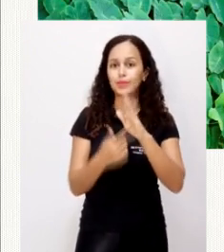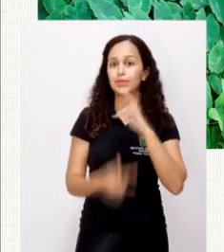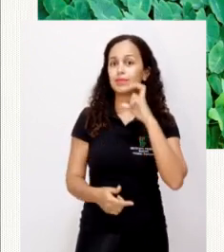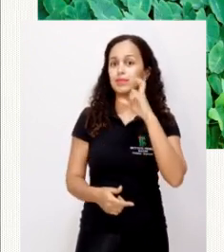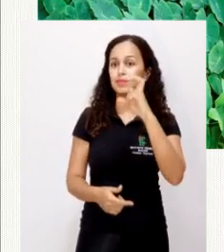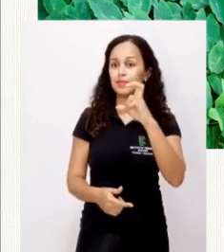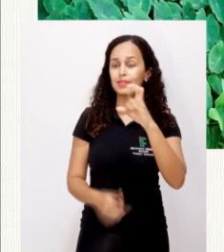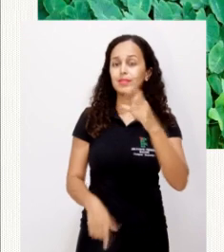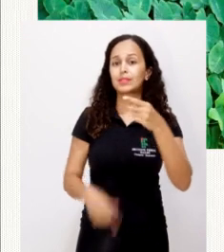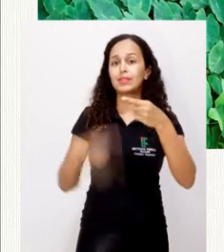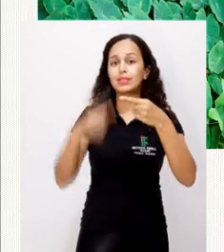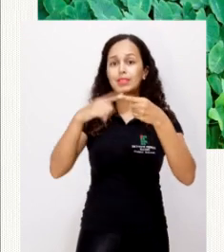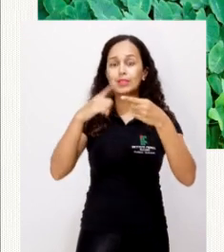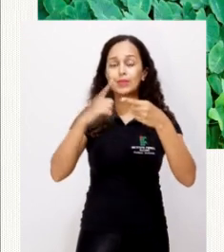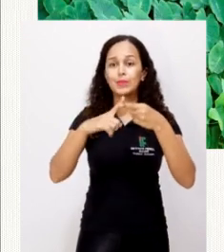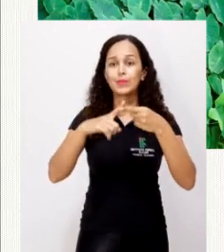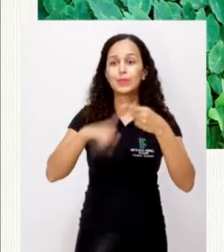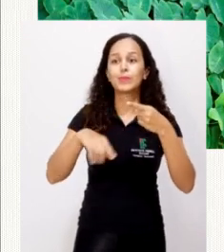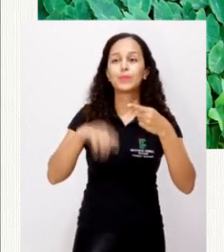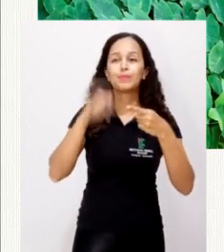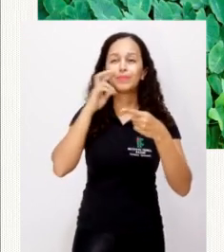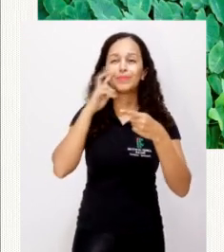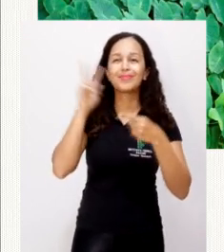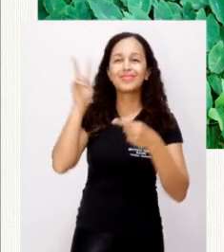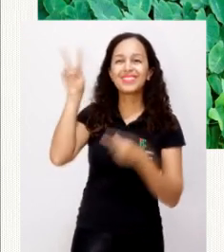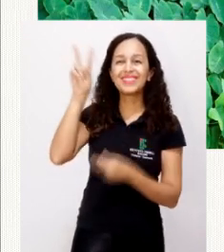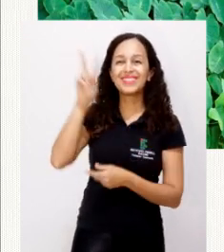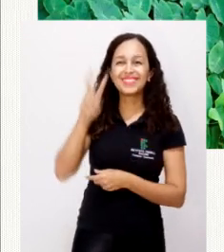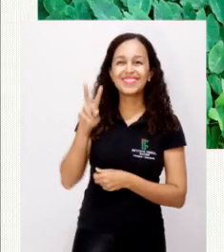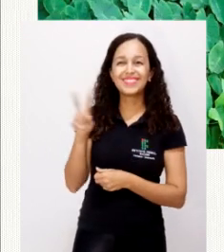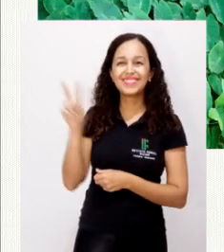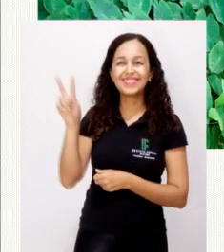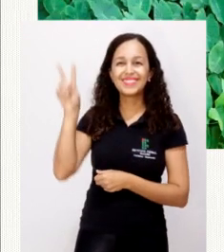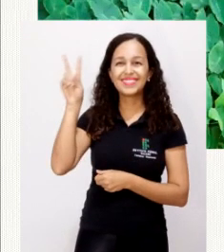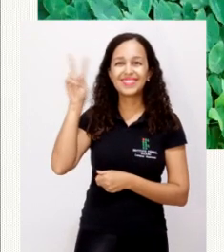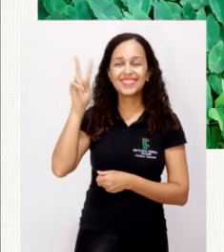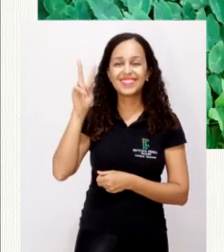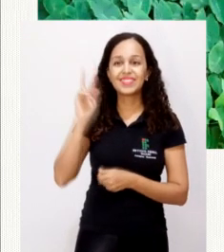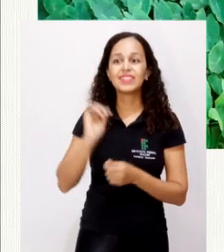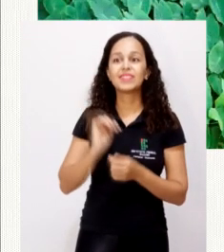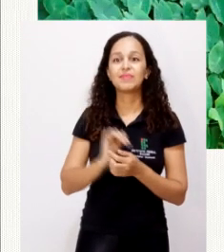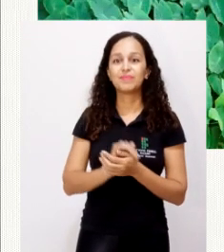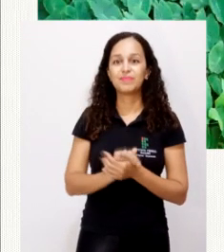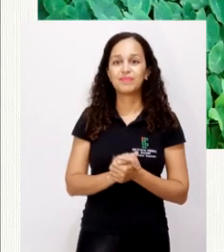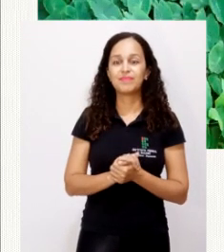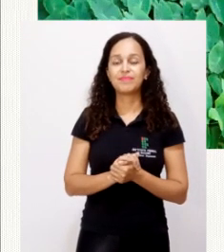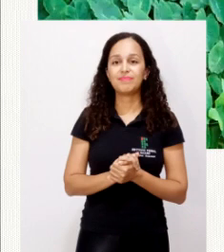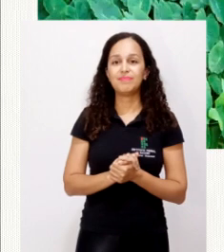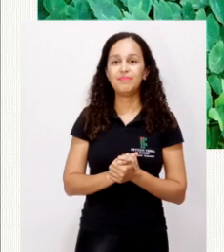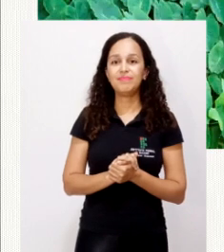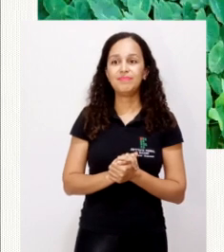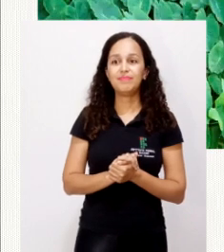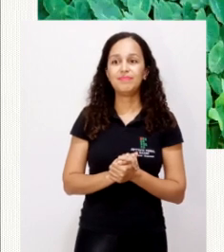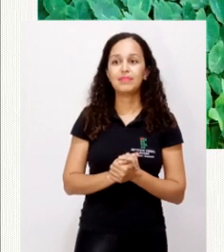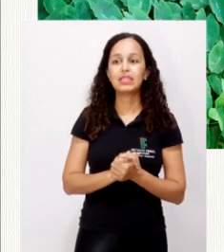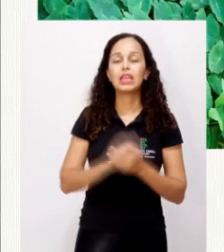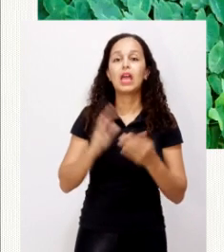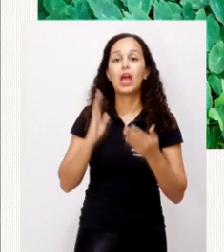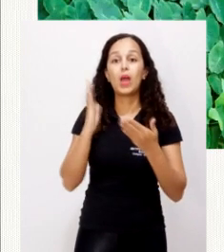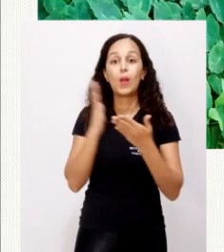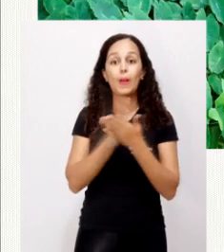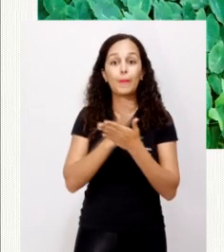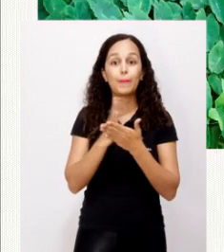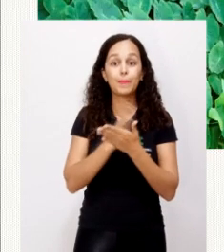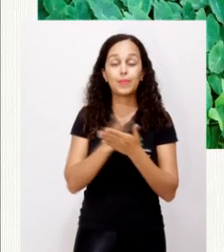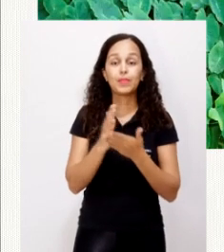5 delas, como língua de vaca, coentro da Índia, melão coalhada, taioba e